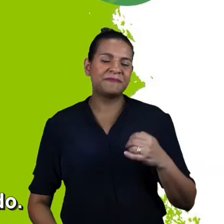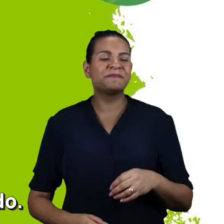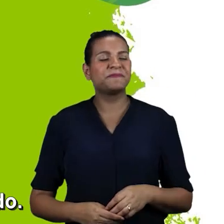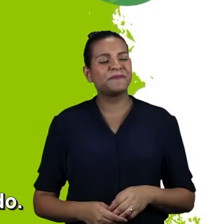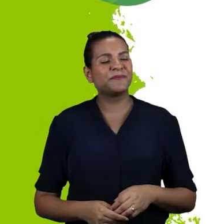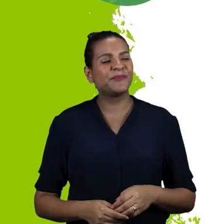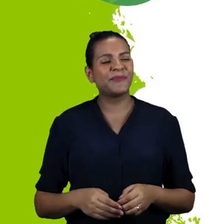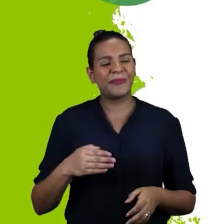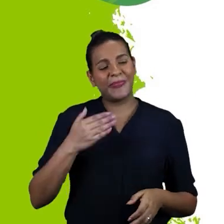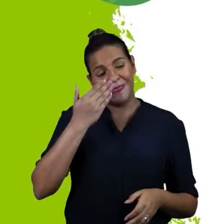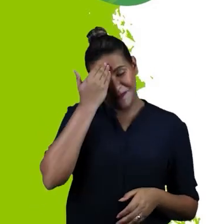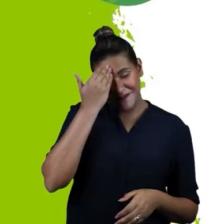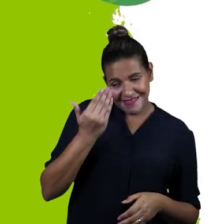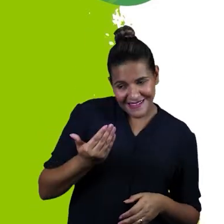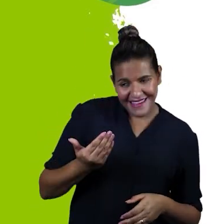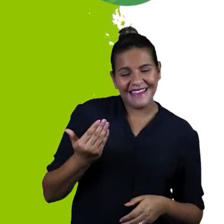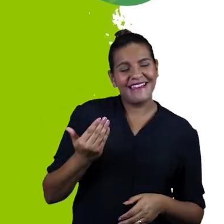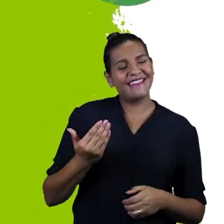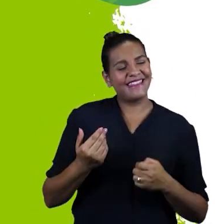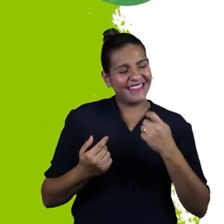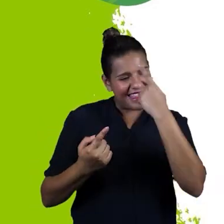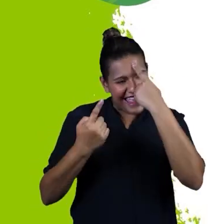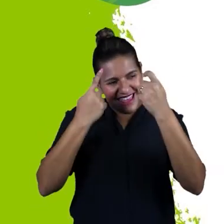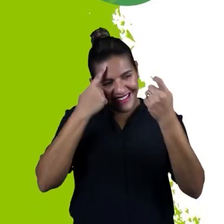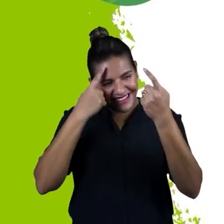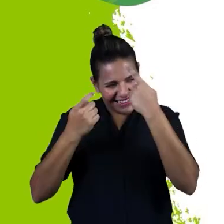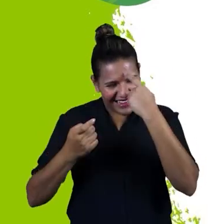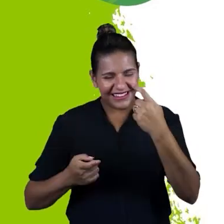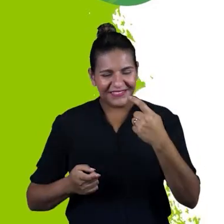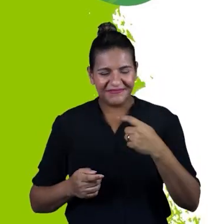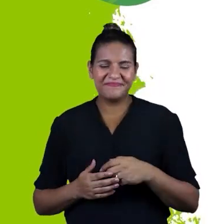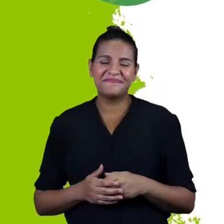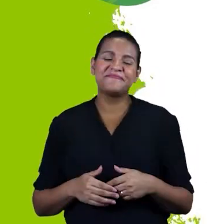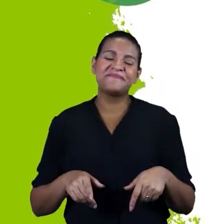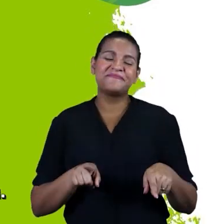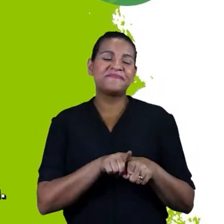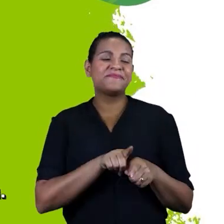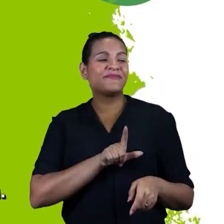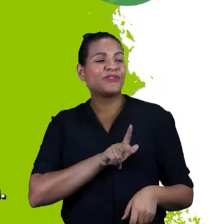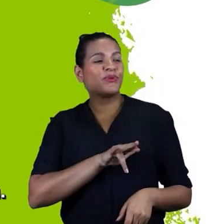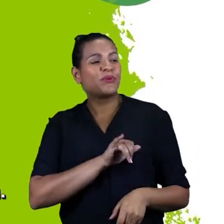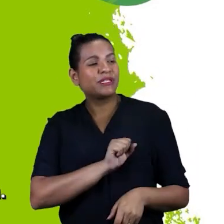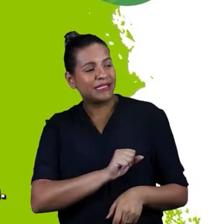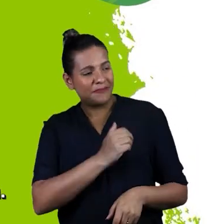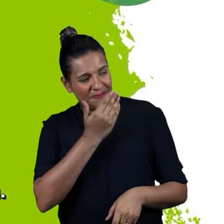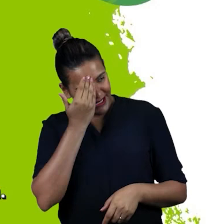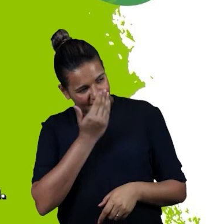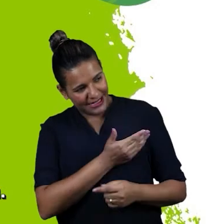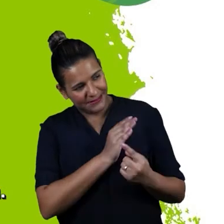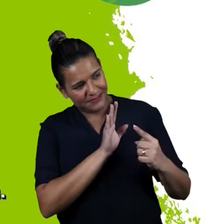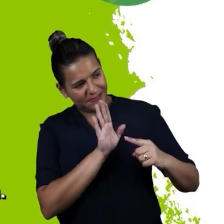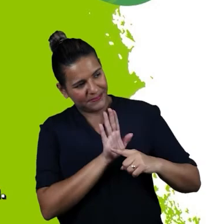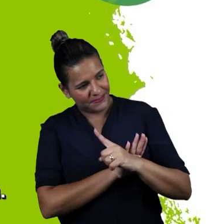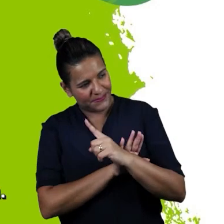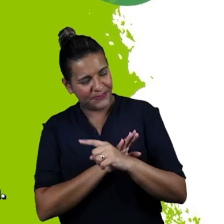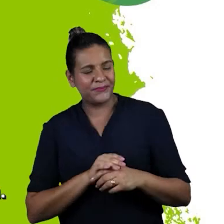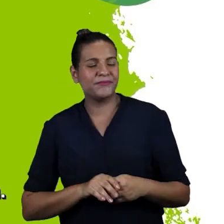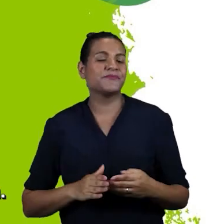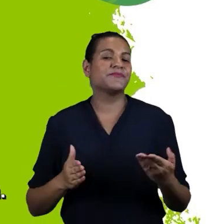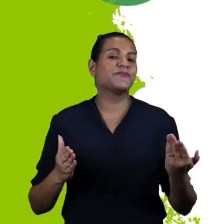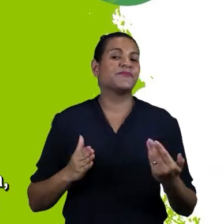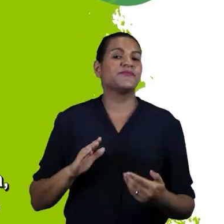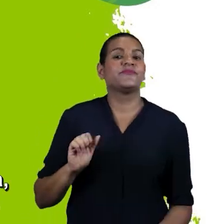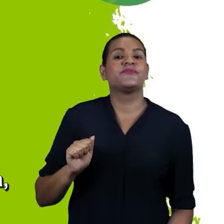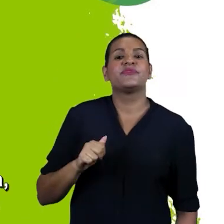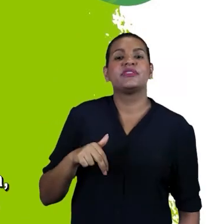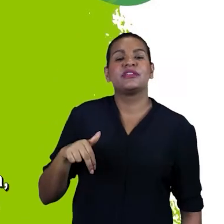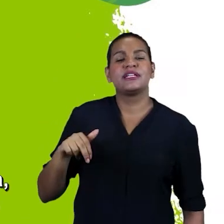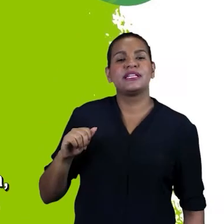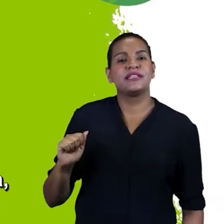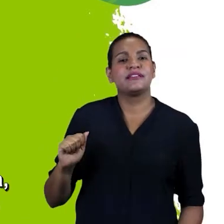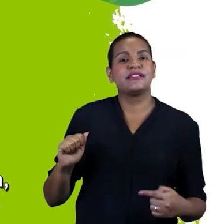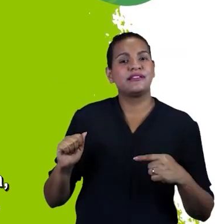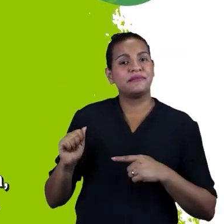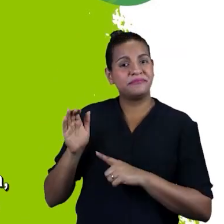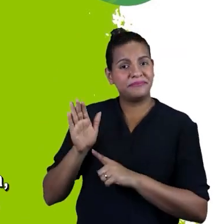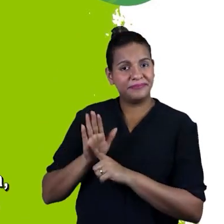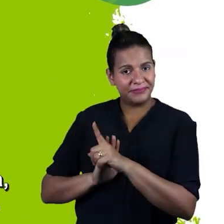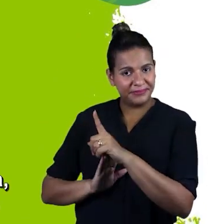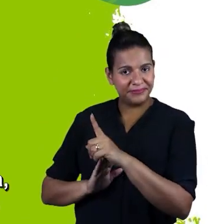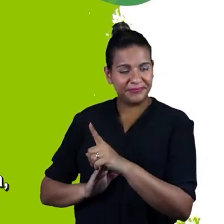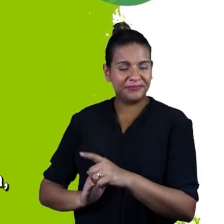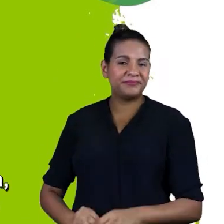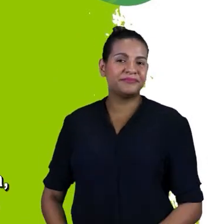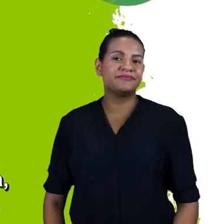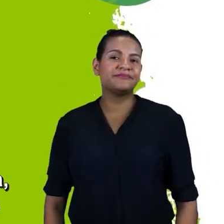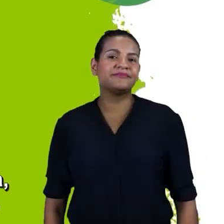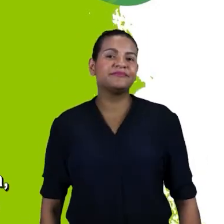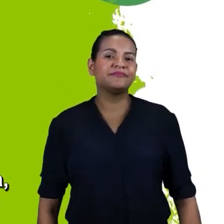ser falado. Obrigada, Boker, pelas boas ideias. E obrigada, Luiz, pela pergunta. Agora eu passo a palavra à Ana,